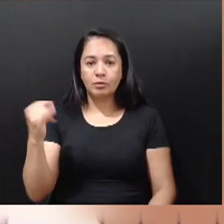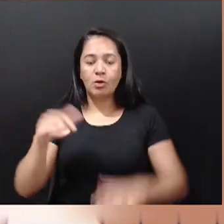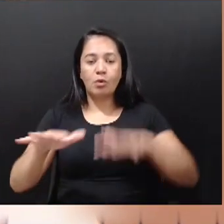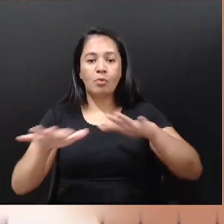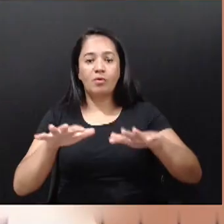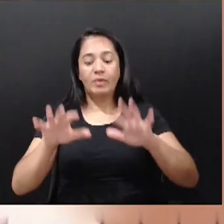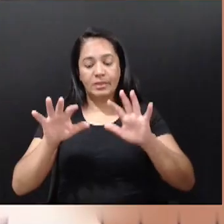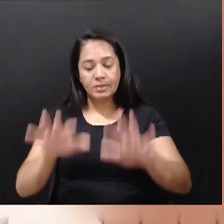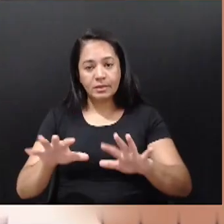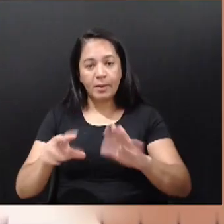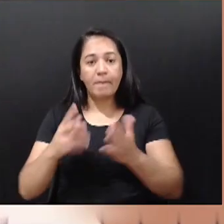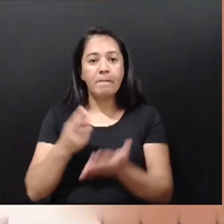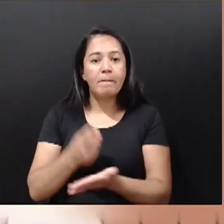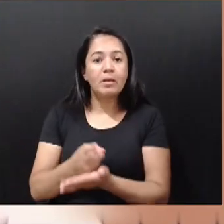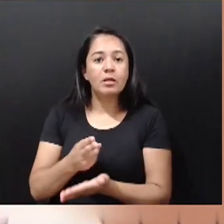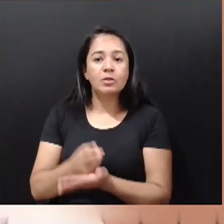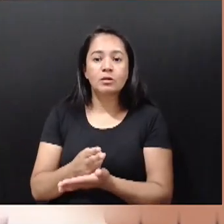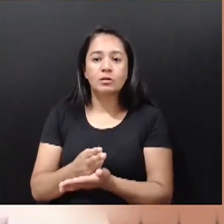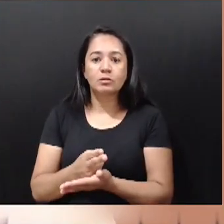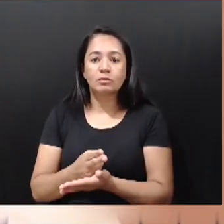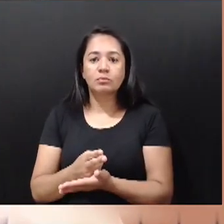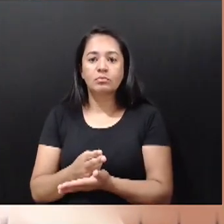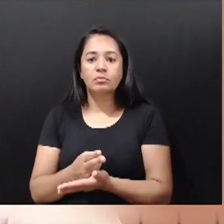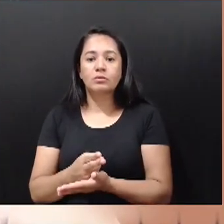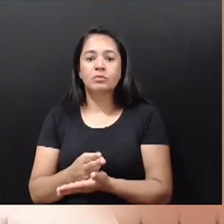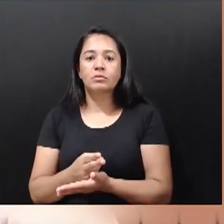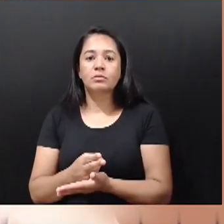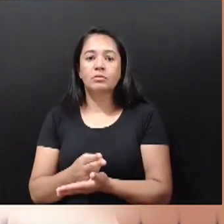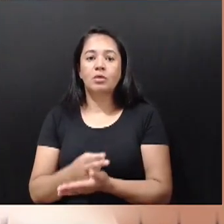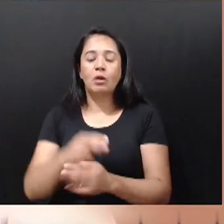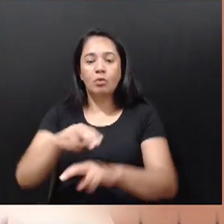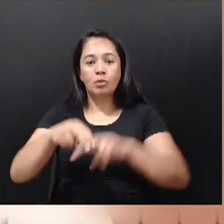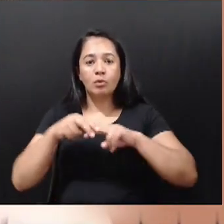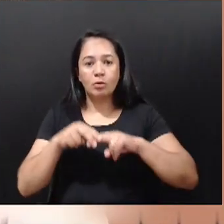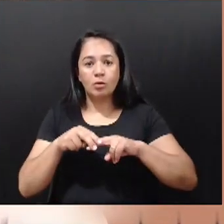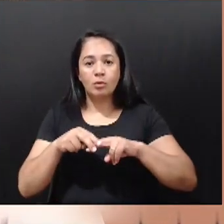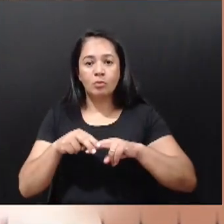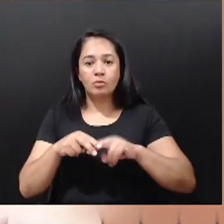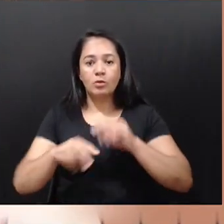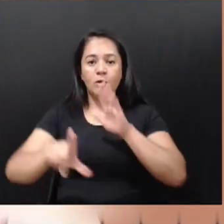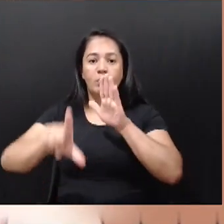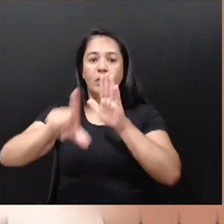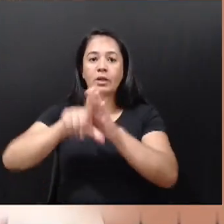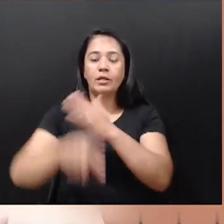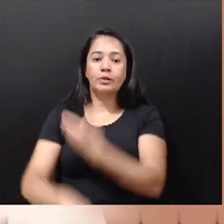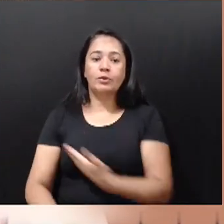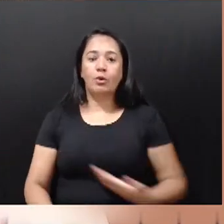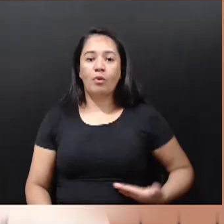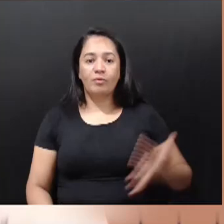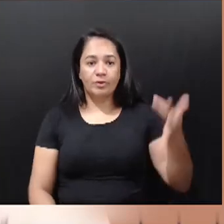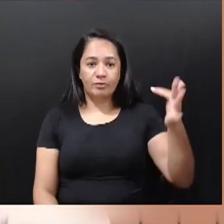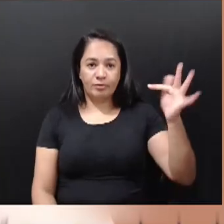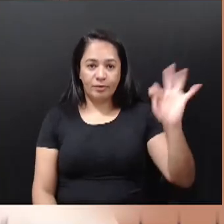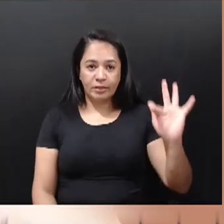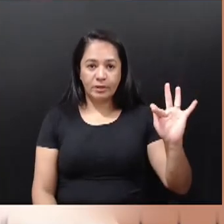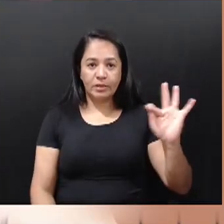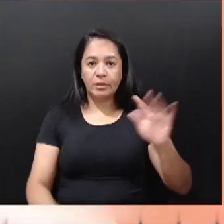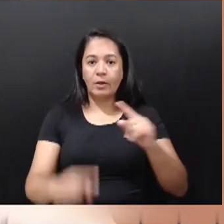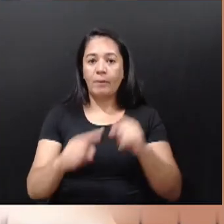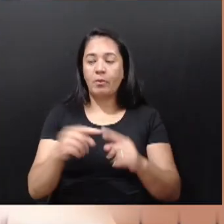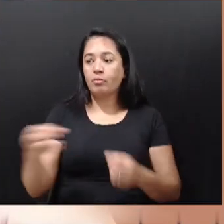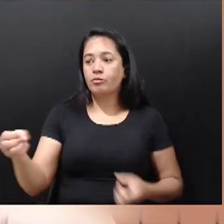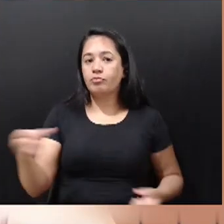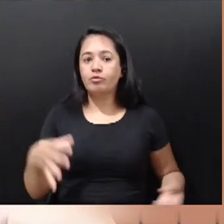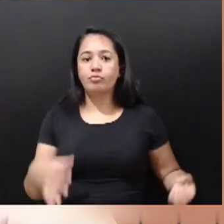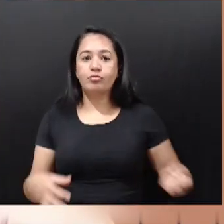que a motivação tenha sido uma lei do governo federal. Até porque inovar, às vezes, de forma irresponsável,